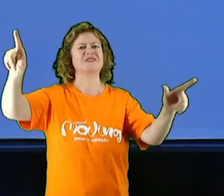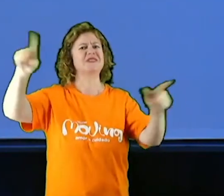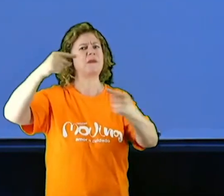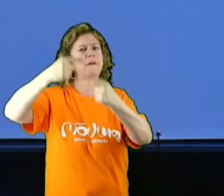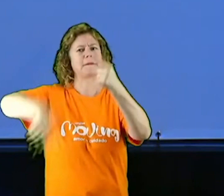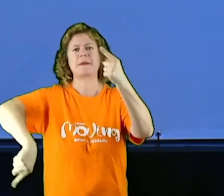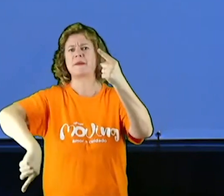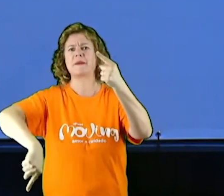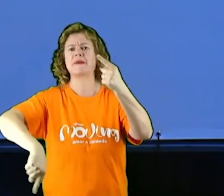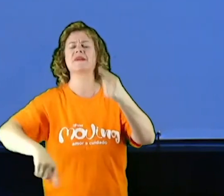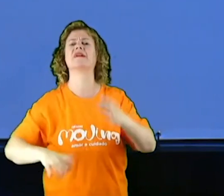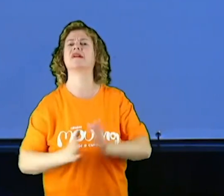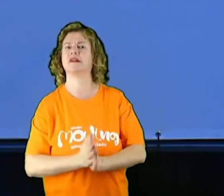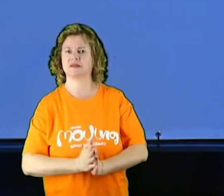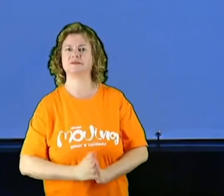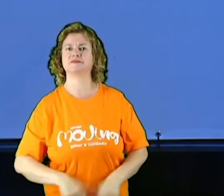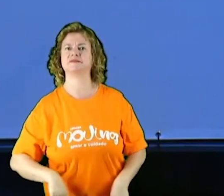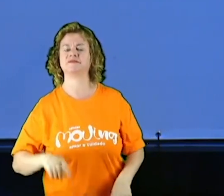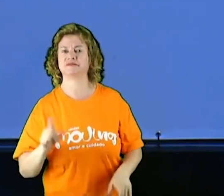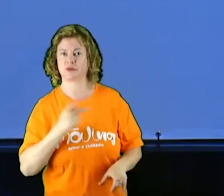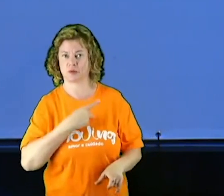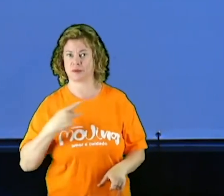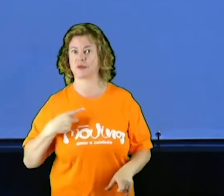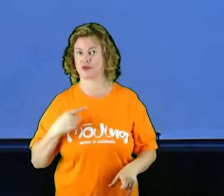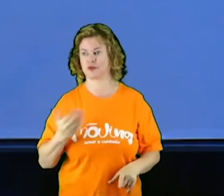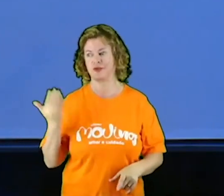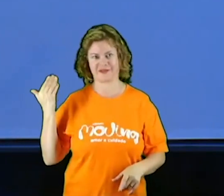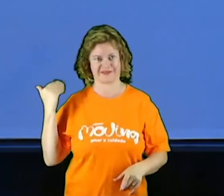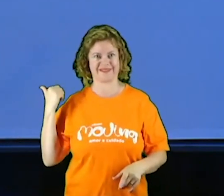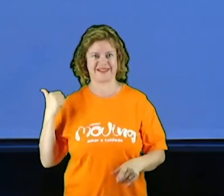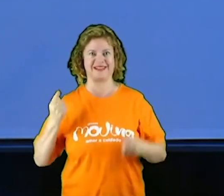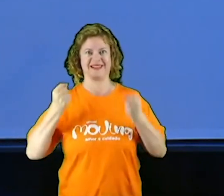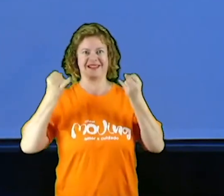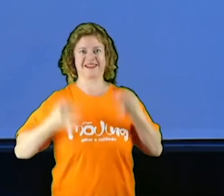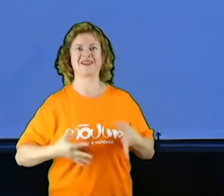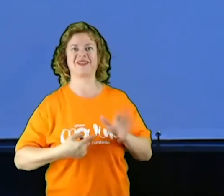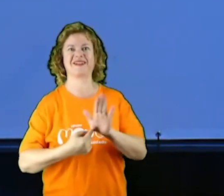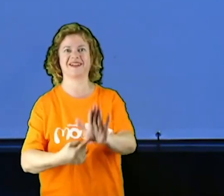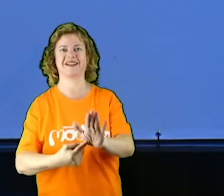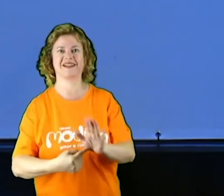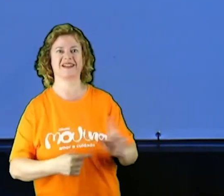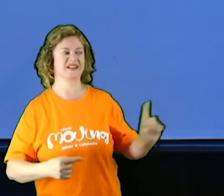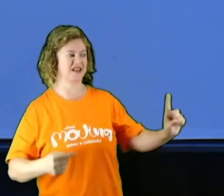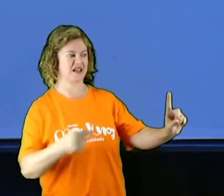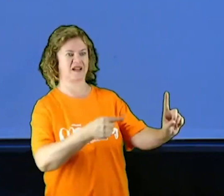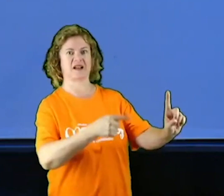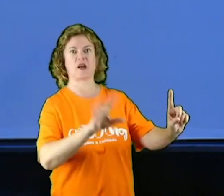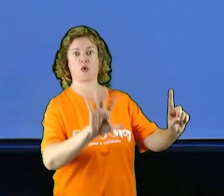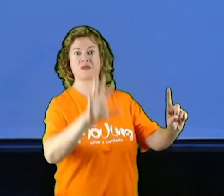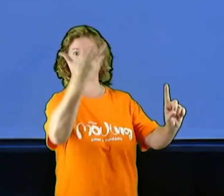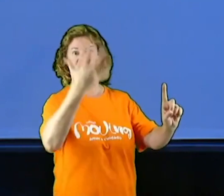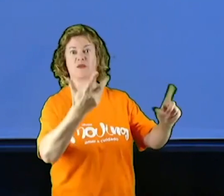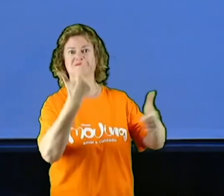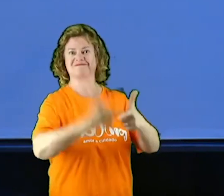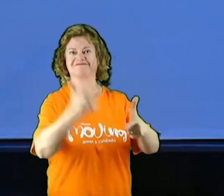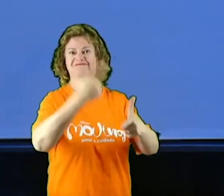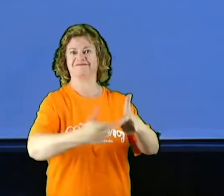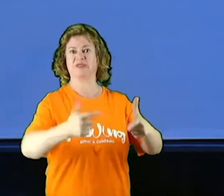homem que estava destinado à morte ou destinado a uma vida